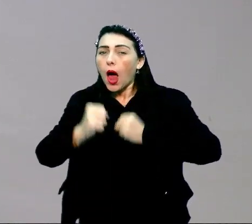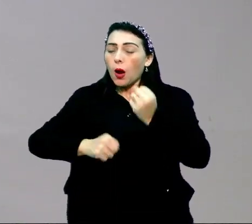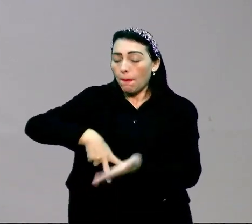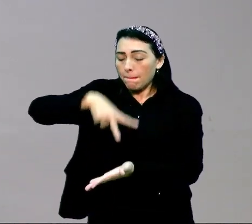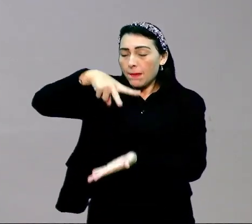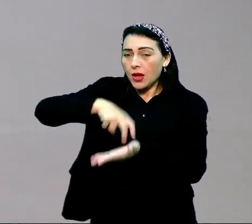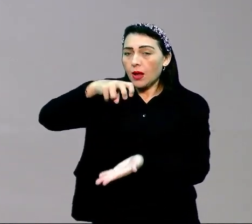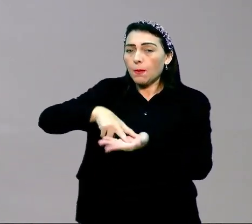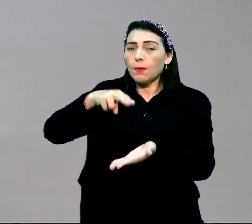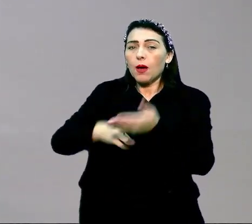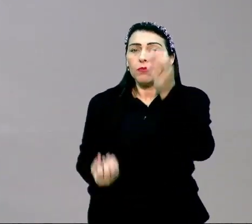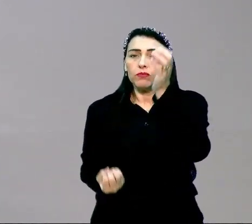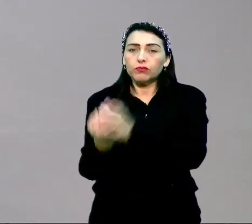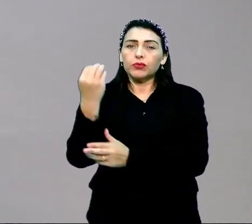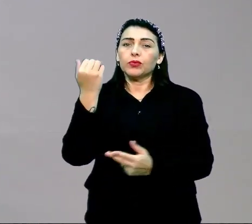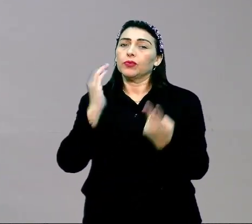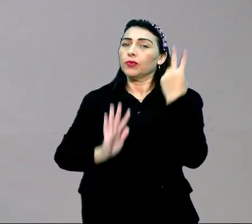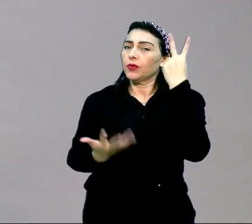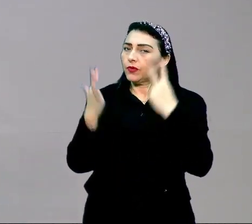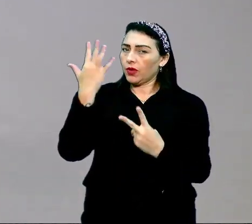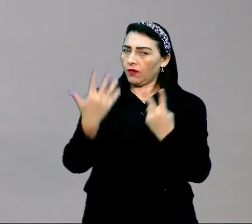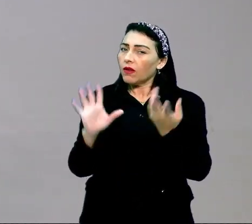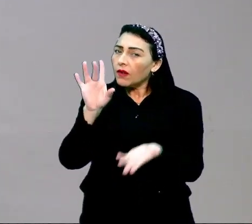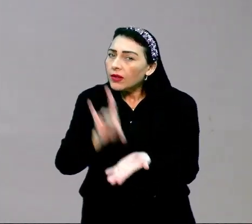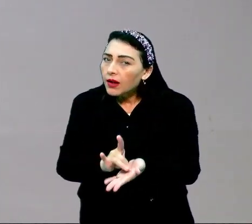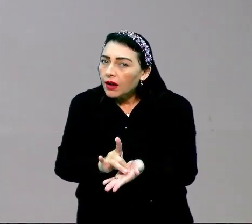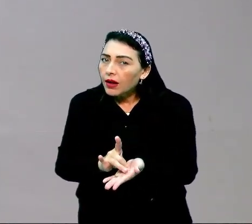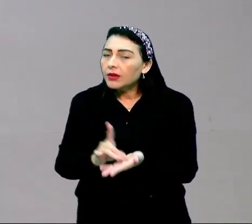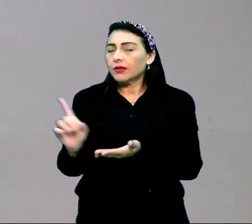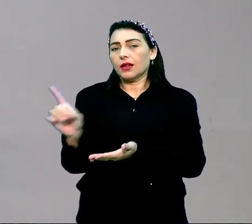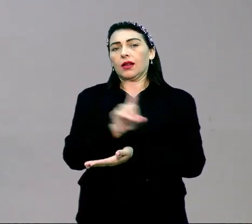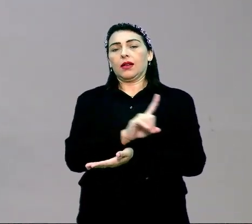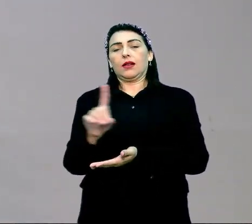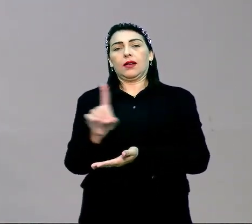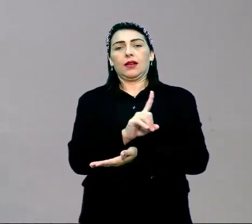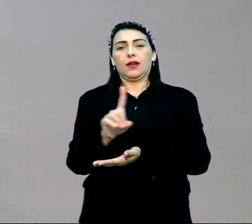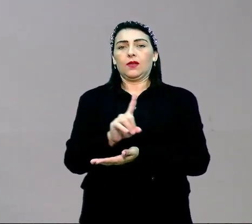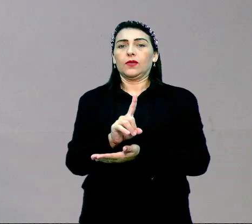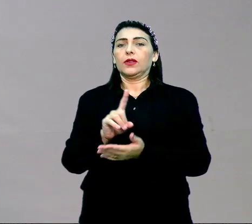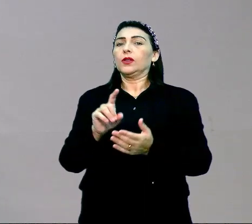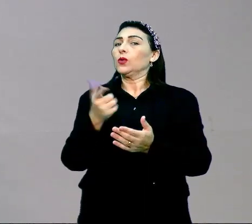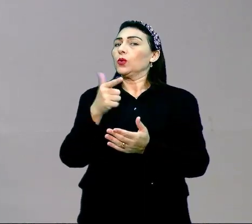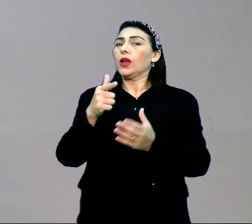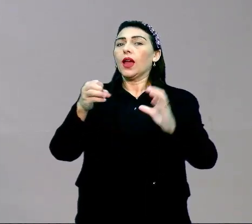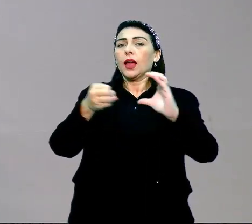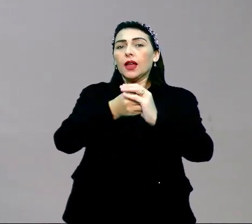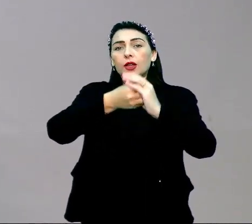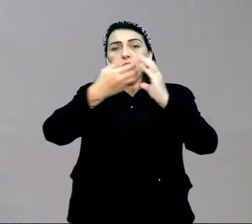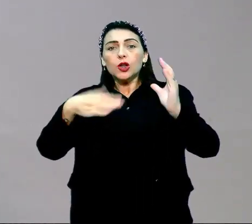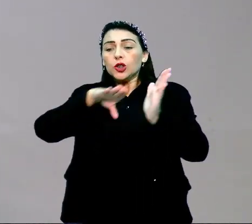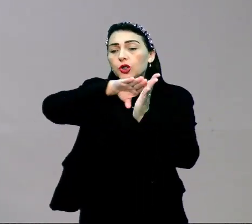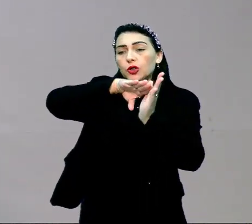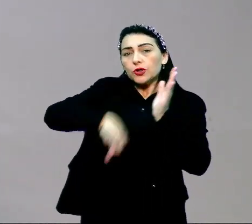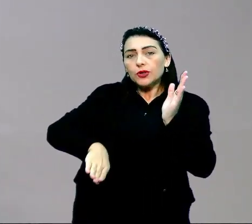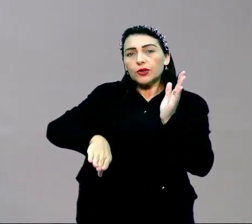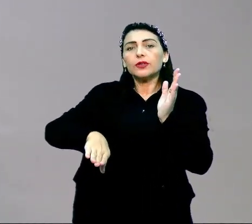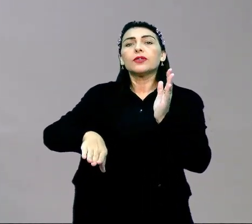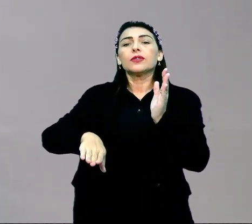e foi assim que a gente criou o frevo. Faz sentido para você? Não, você está descaracterizando e você está